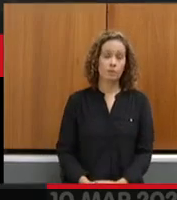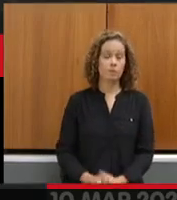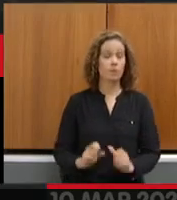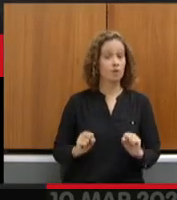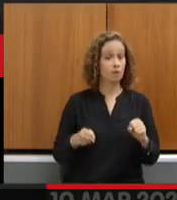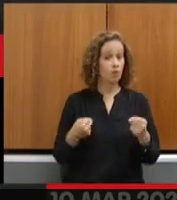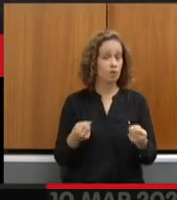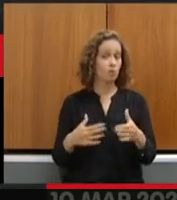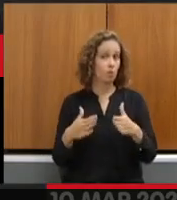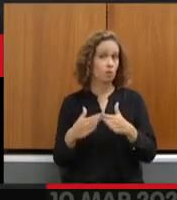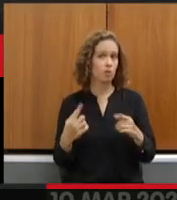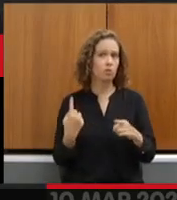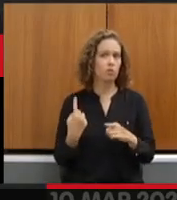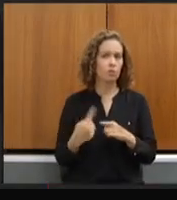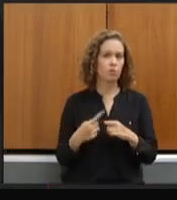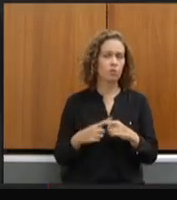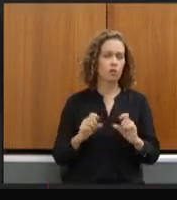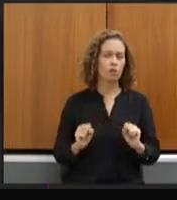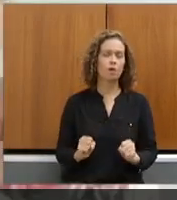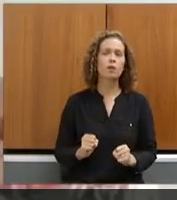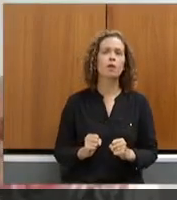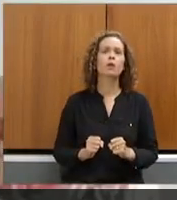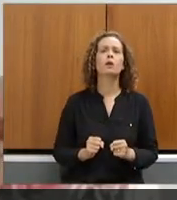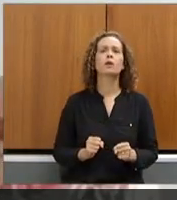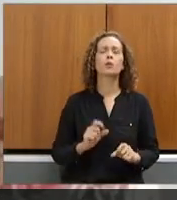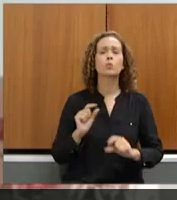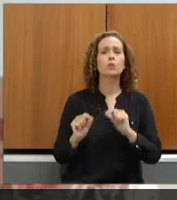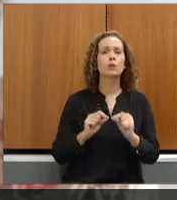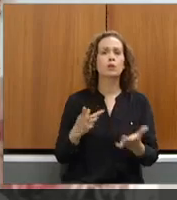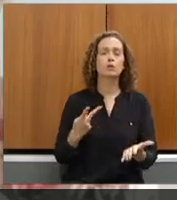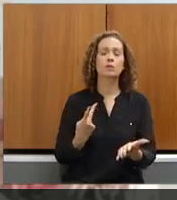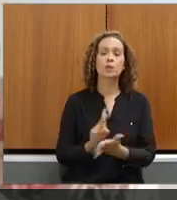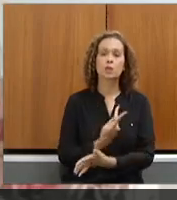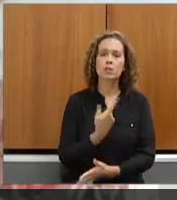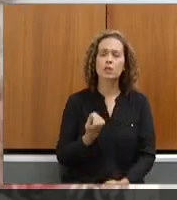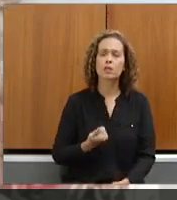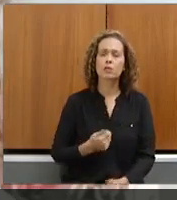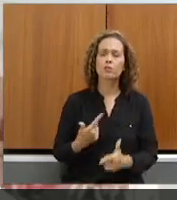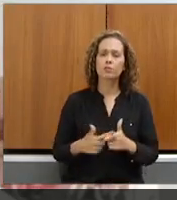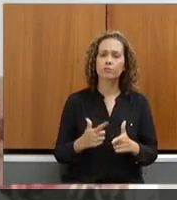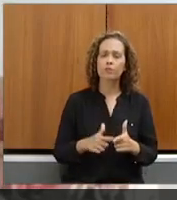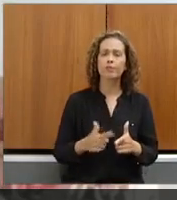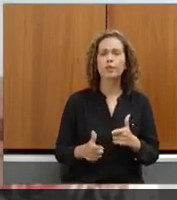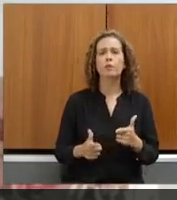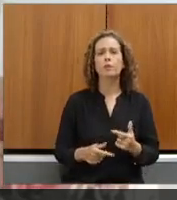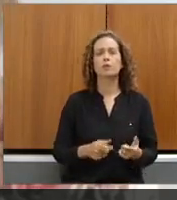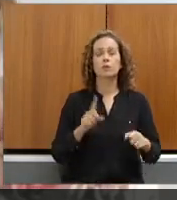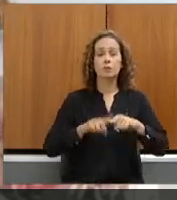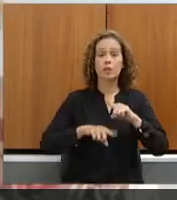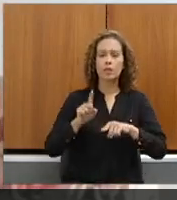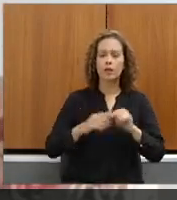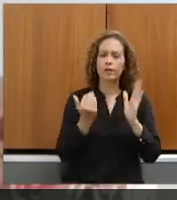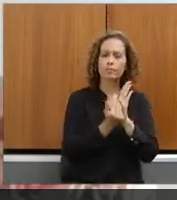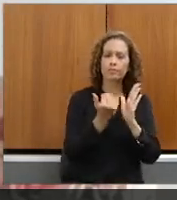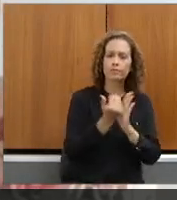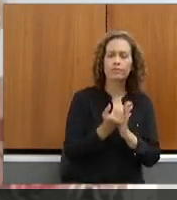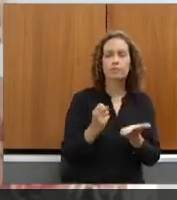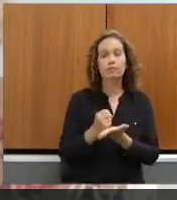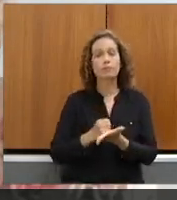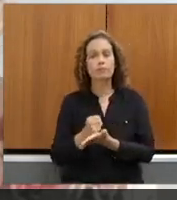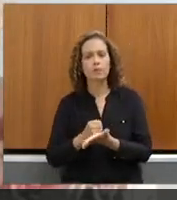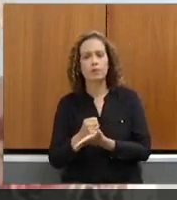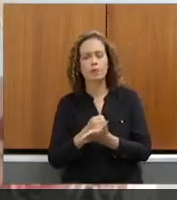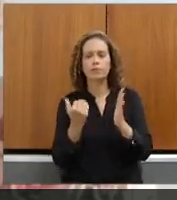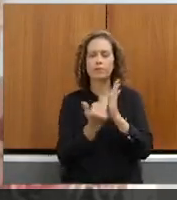pedido porque o sacrifício financeiro devido pelos hospitais é elevação dos preços de material elevação dos medicamentos